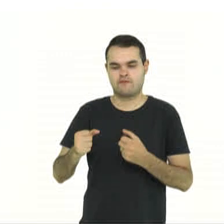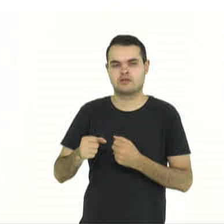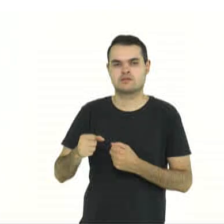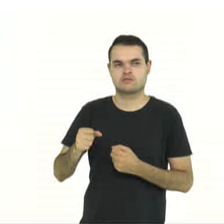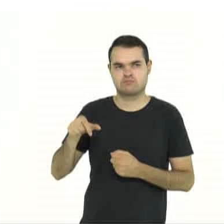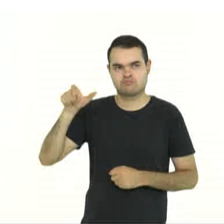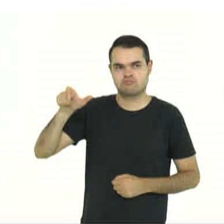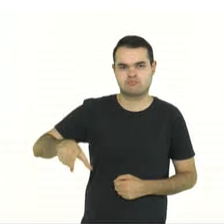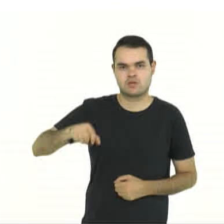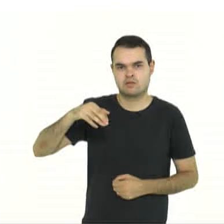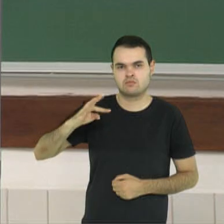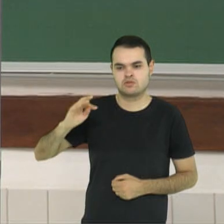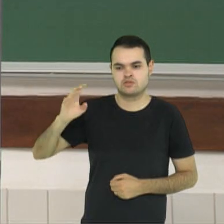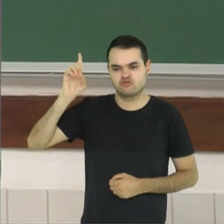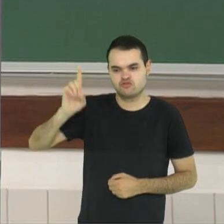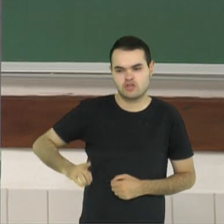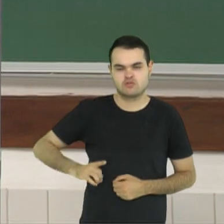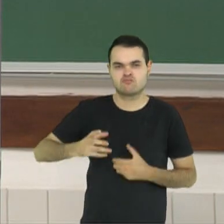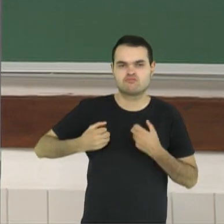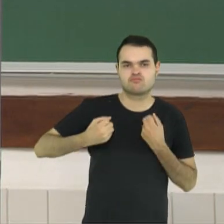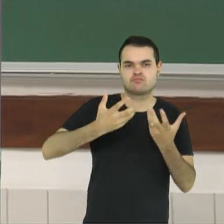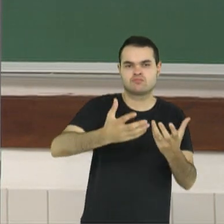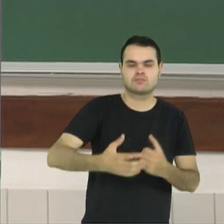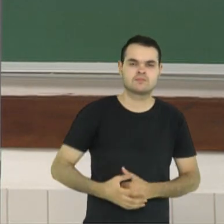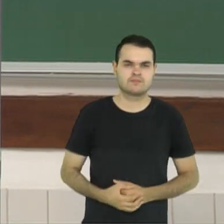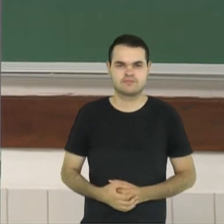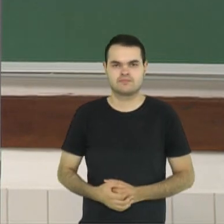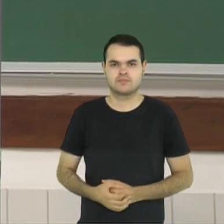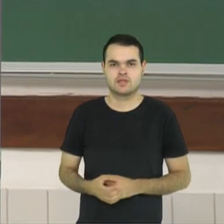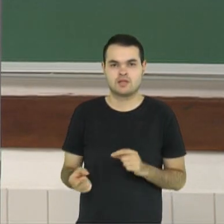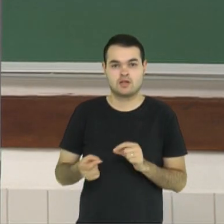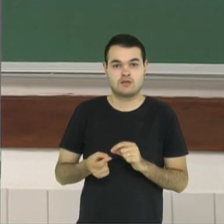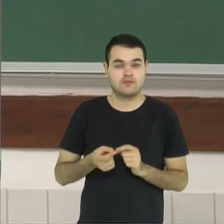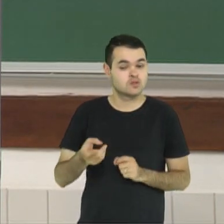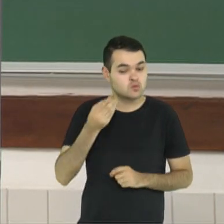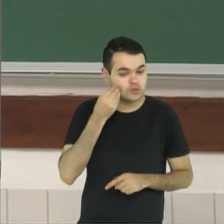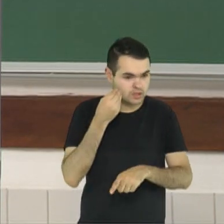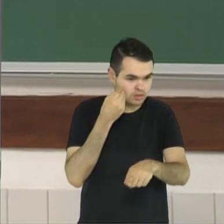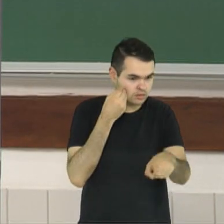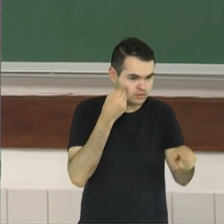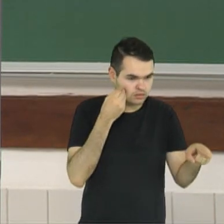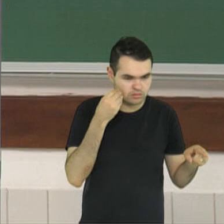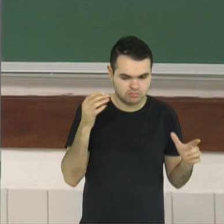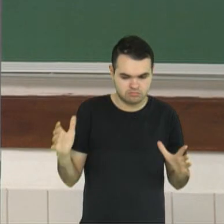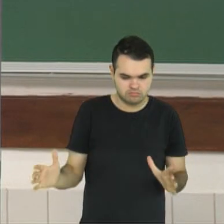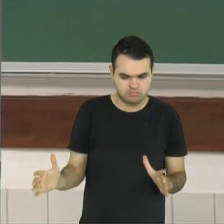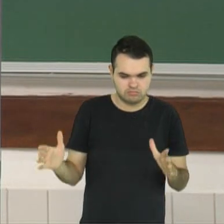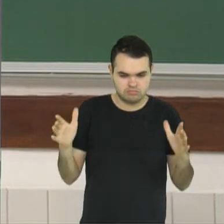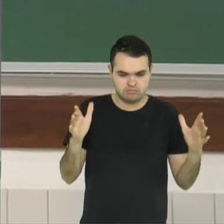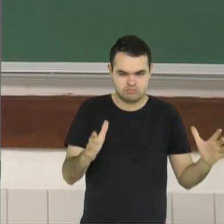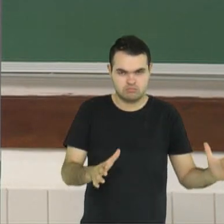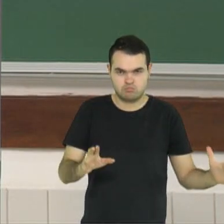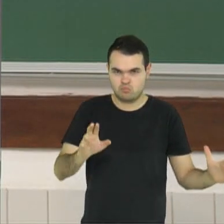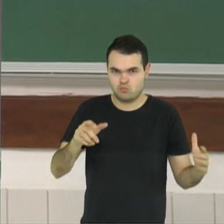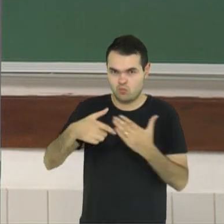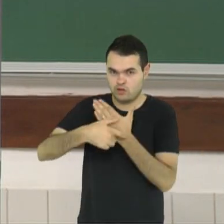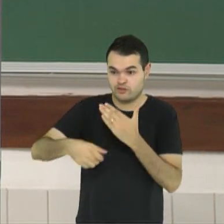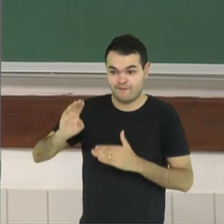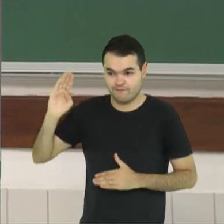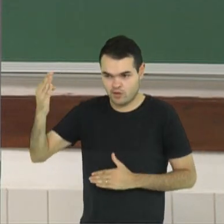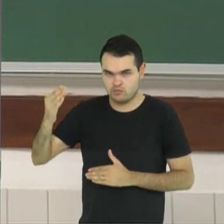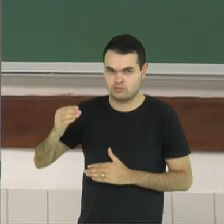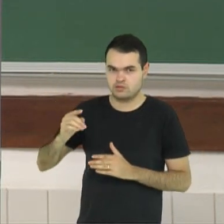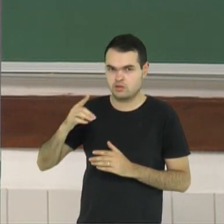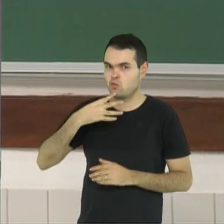um artista que tinha direito de expor. Então, o que ele fez? Ele fez um grande teste. Ele colocou um artista desconhecido com uma obra